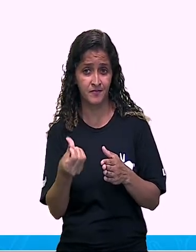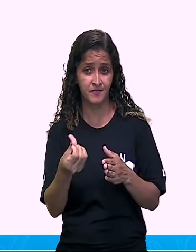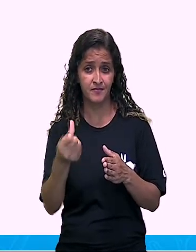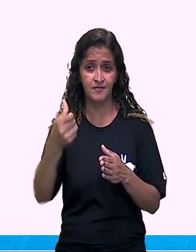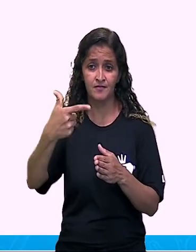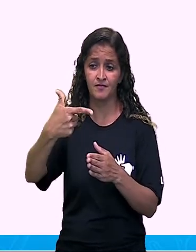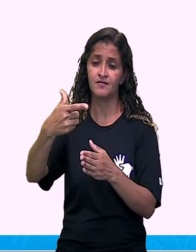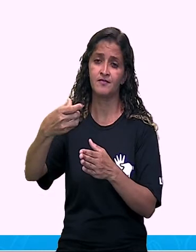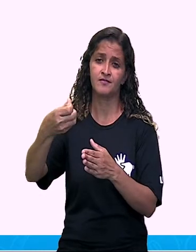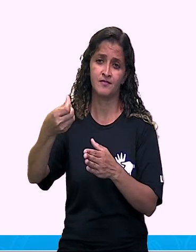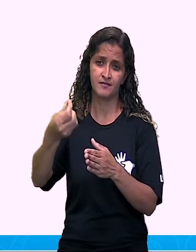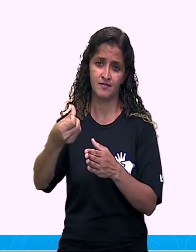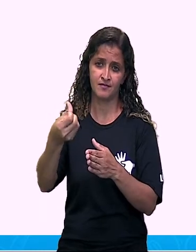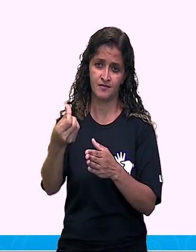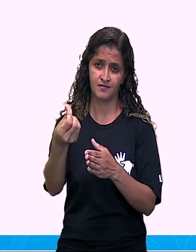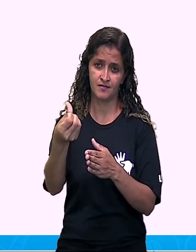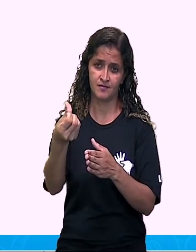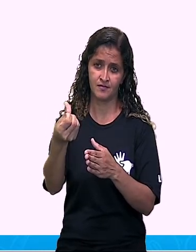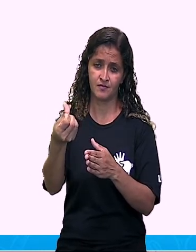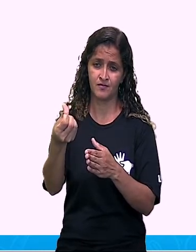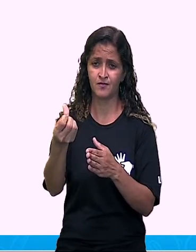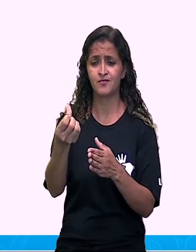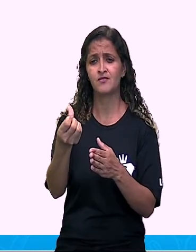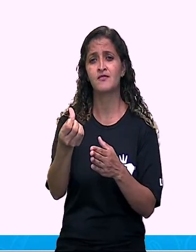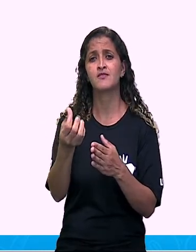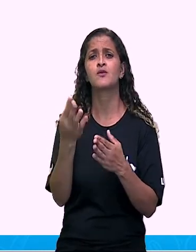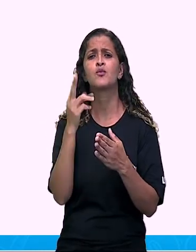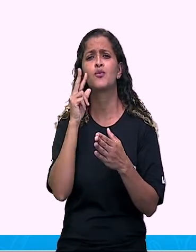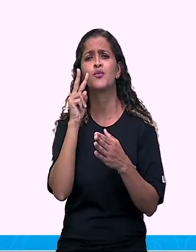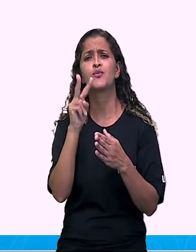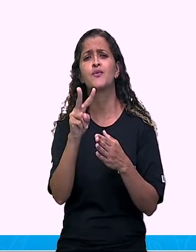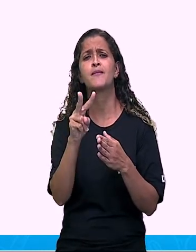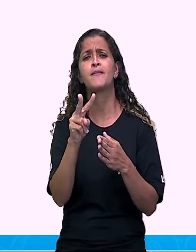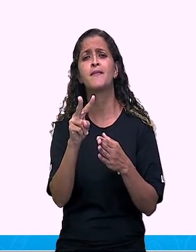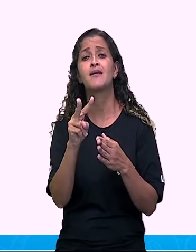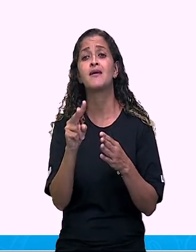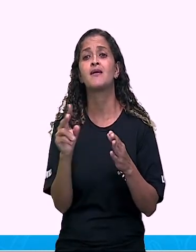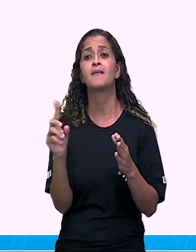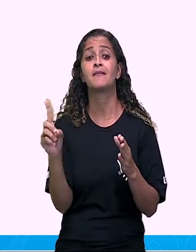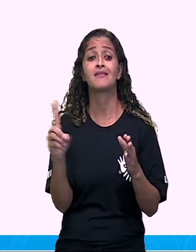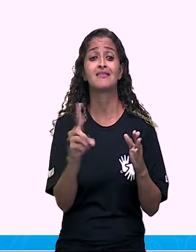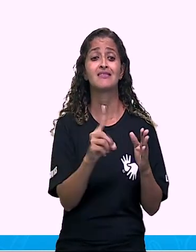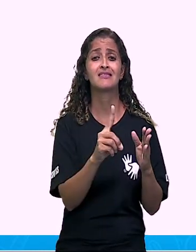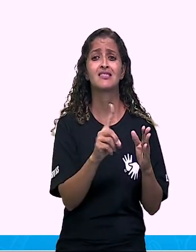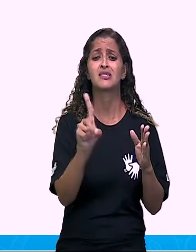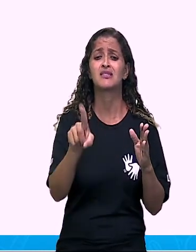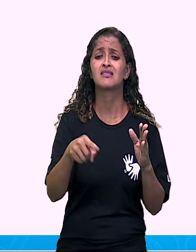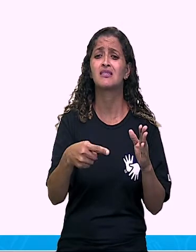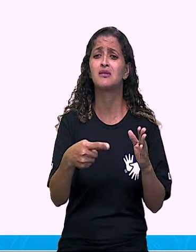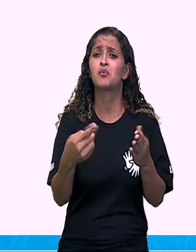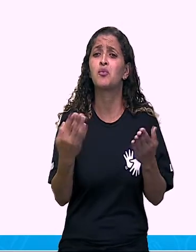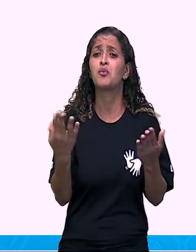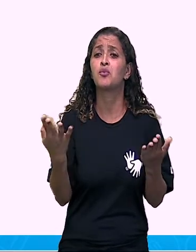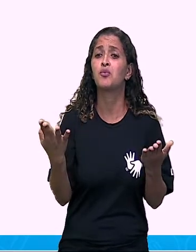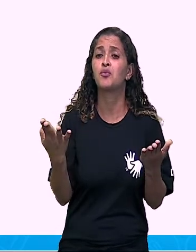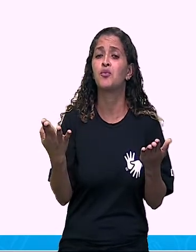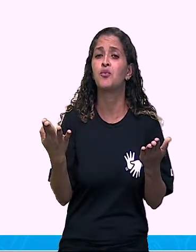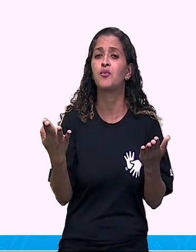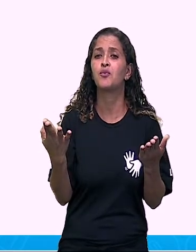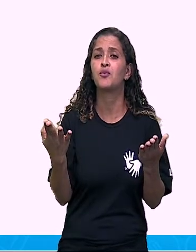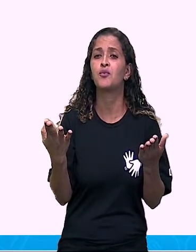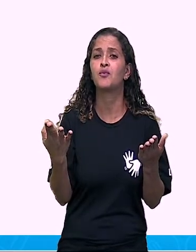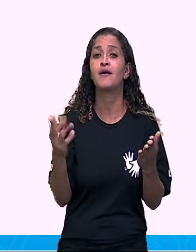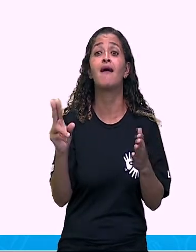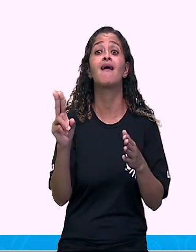para vocês, tá bom? Então, a primeira casa da direita para a esquerda é qual casa? É a casa